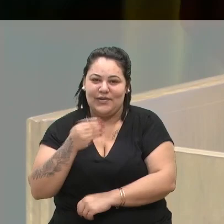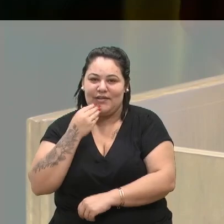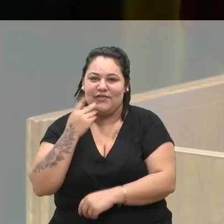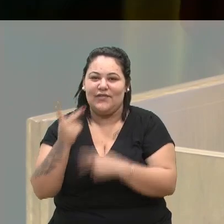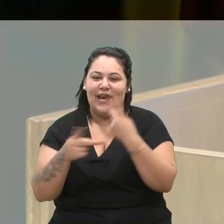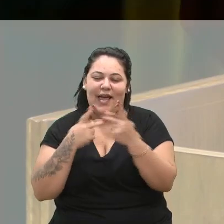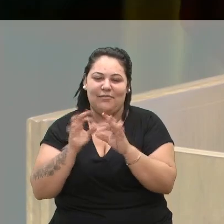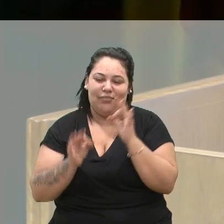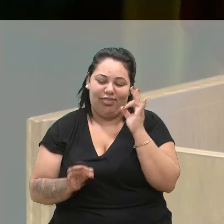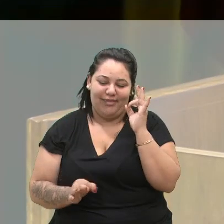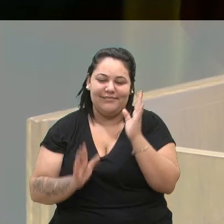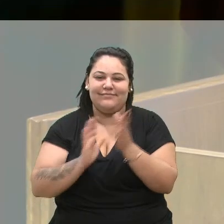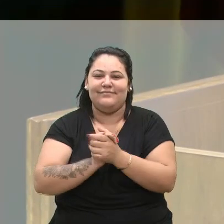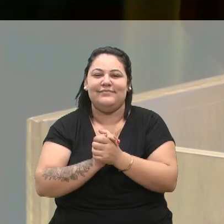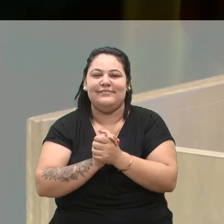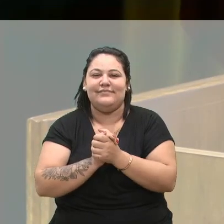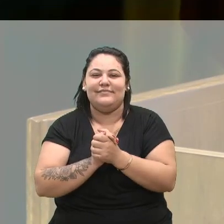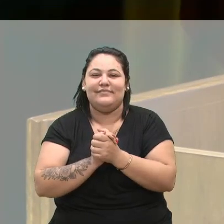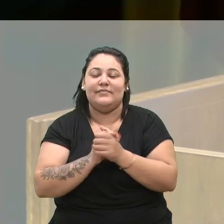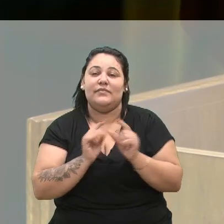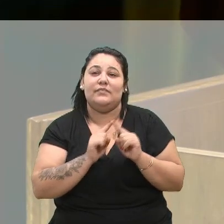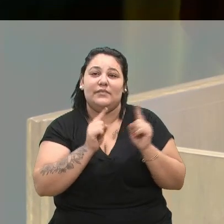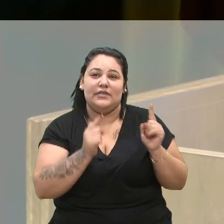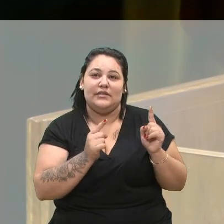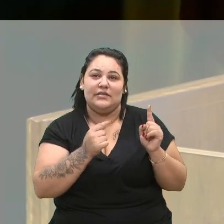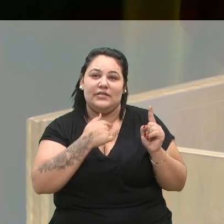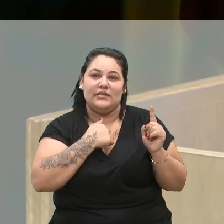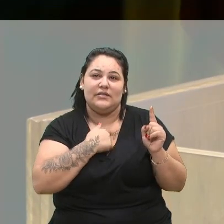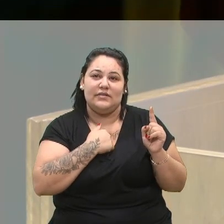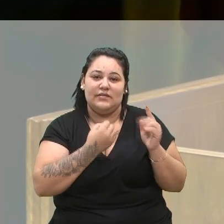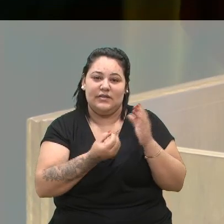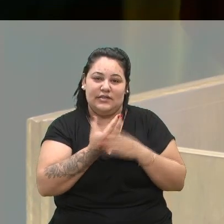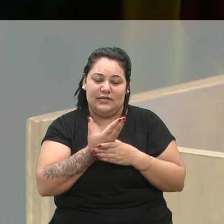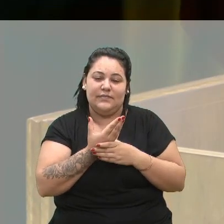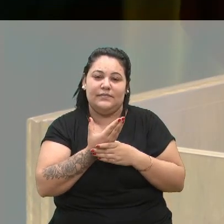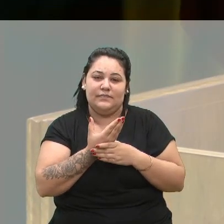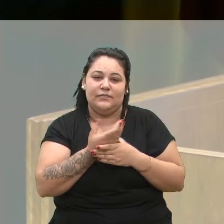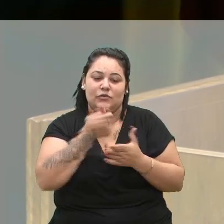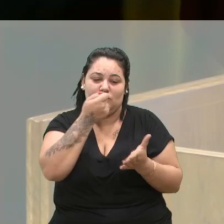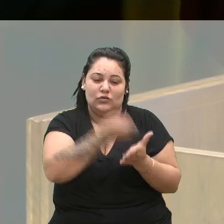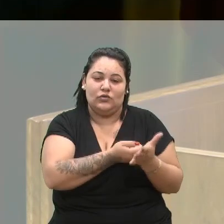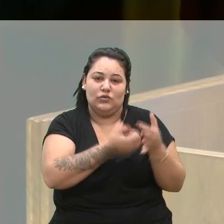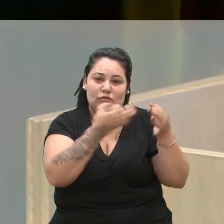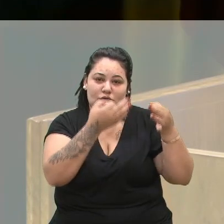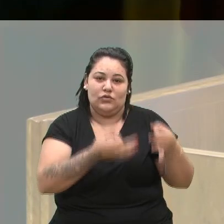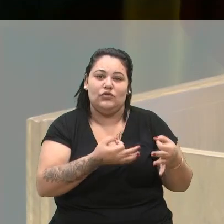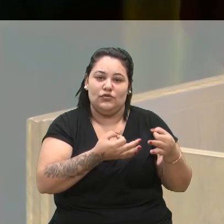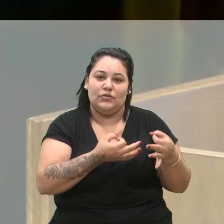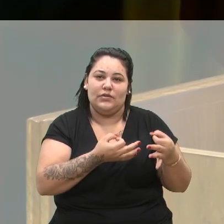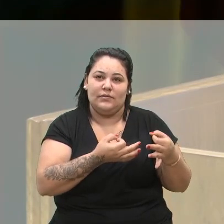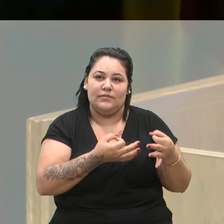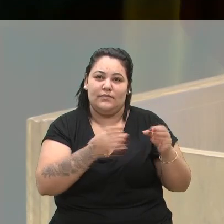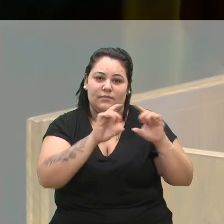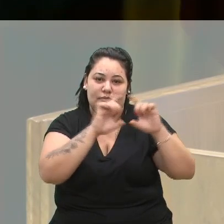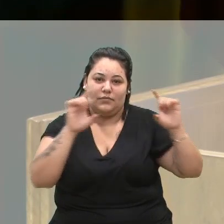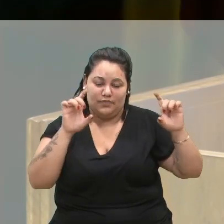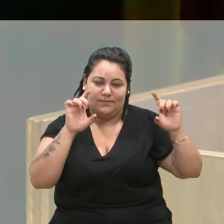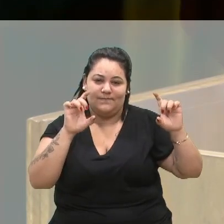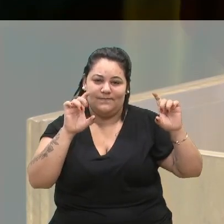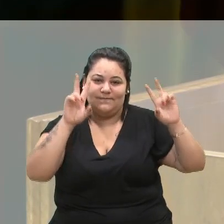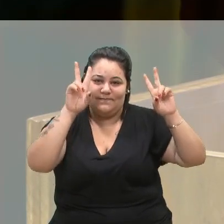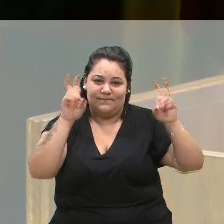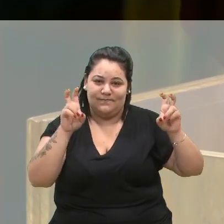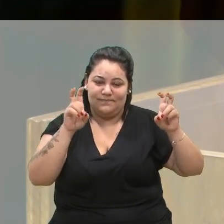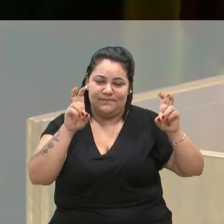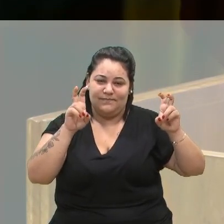isso. Mas eu estabeleci como toda luta é justa, como slogan de campanha. Porque, senhoras e